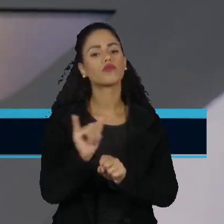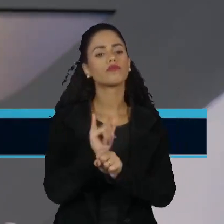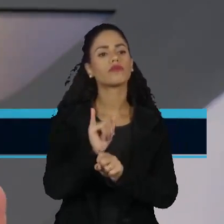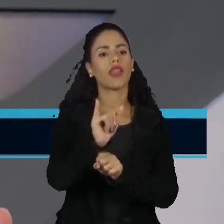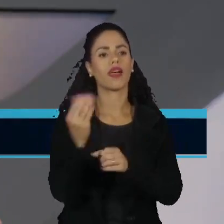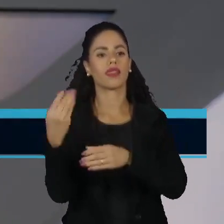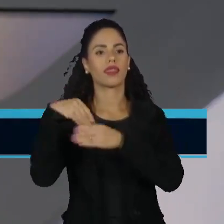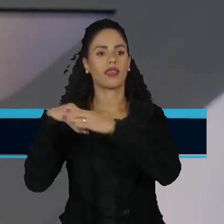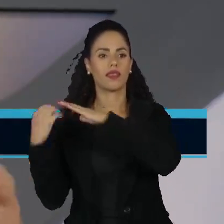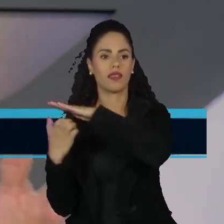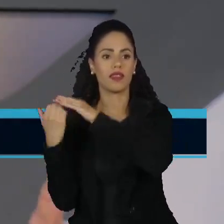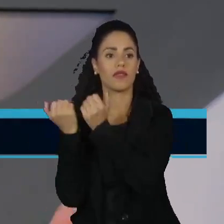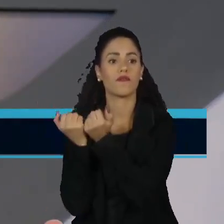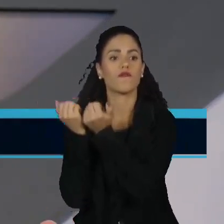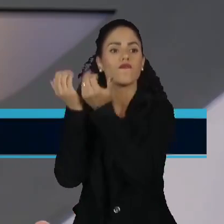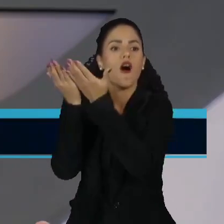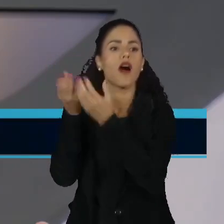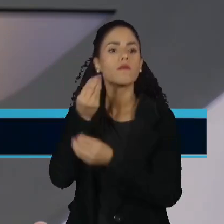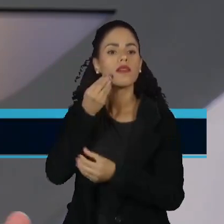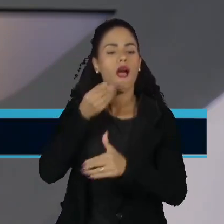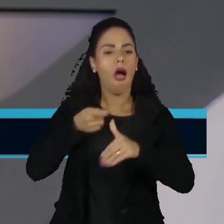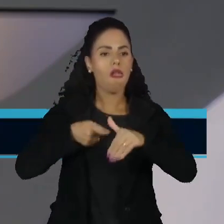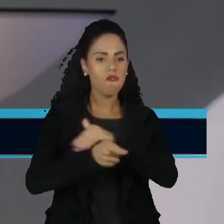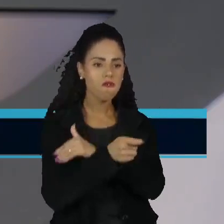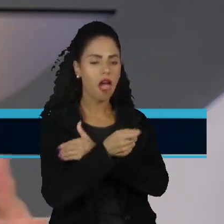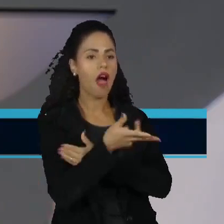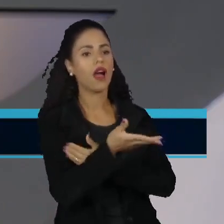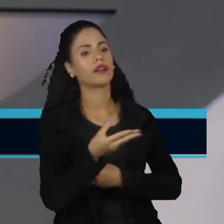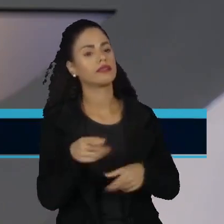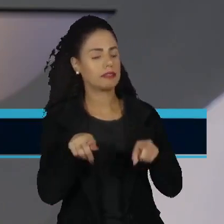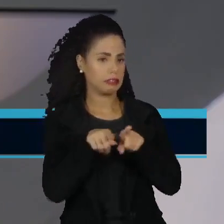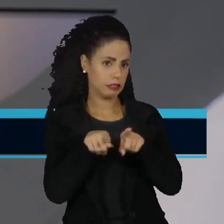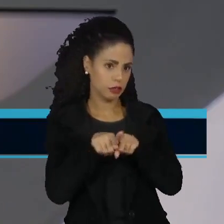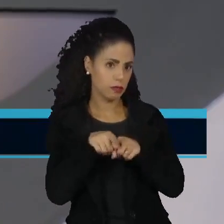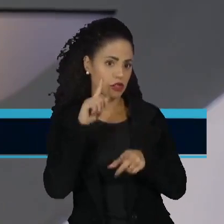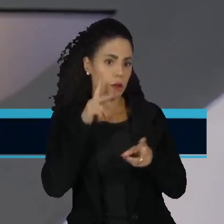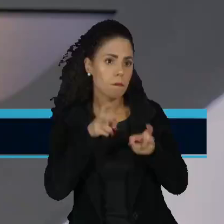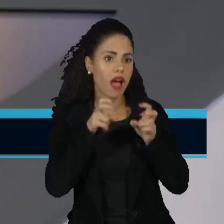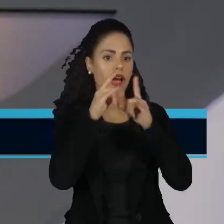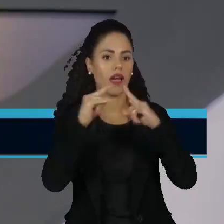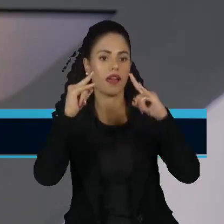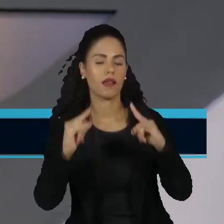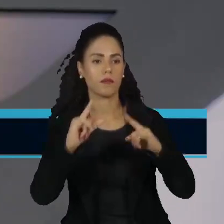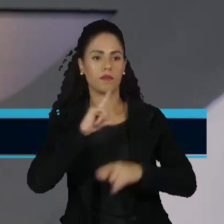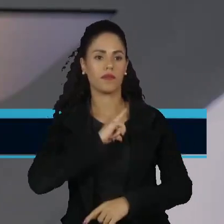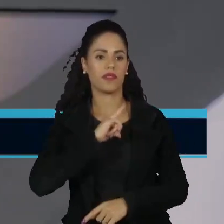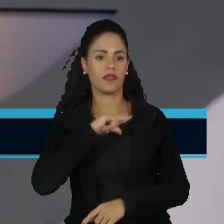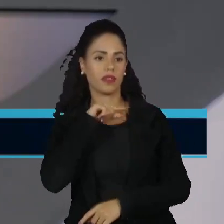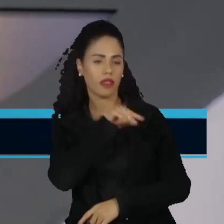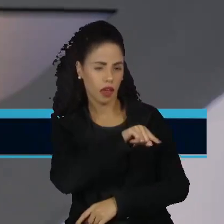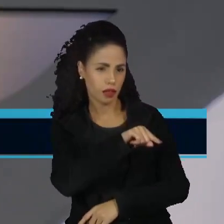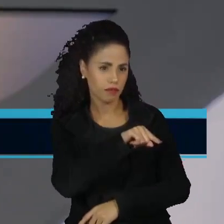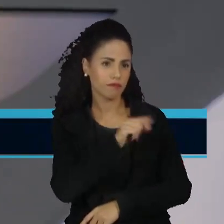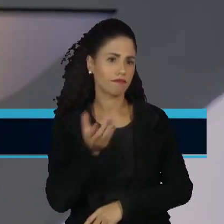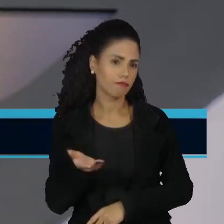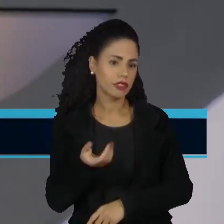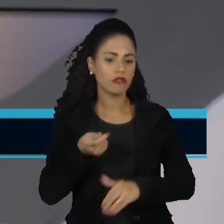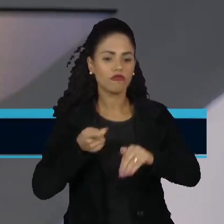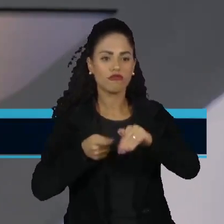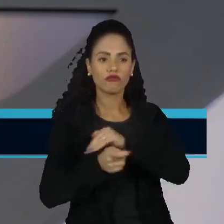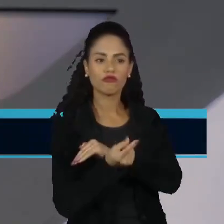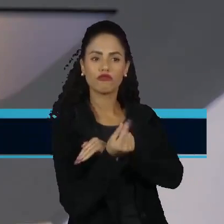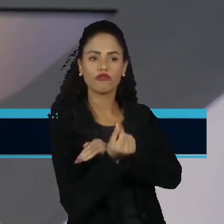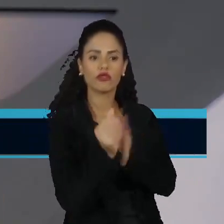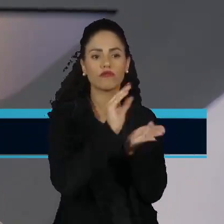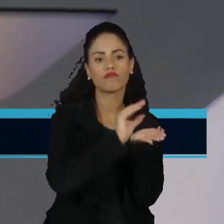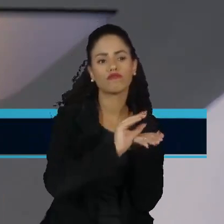Apex no exterior para bancar esse tipo de coisa, assim como nos acampamentos também existiu financiamento não